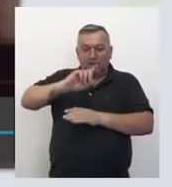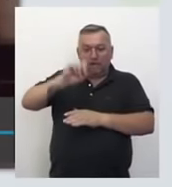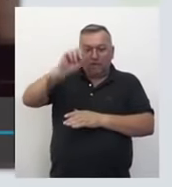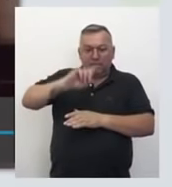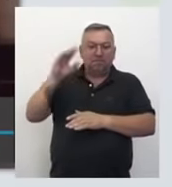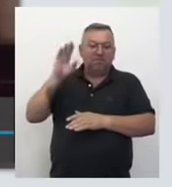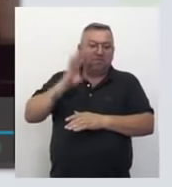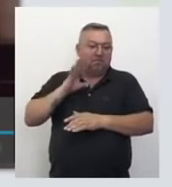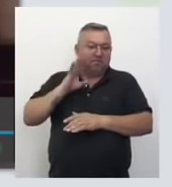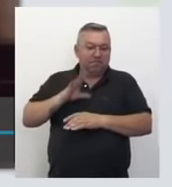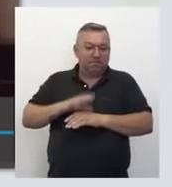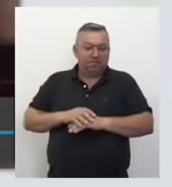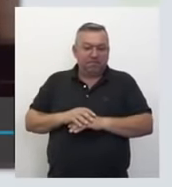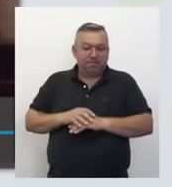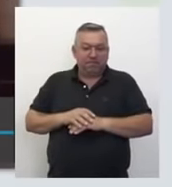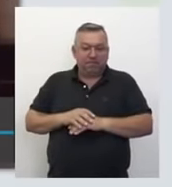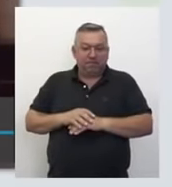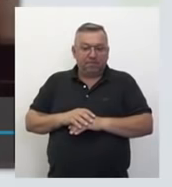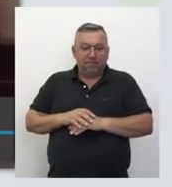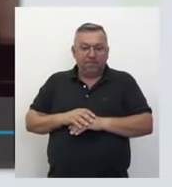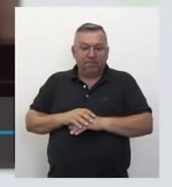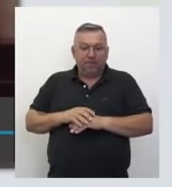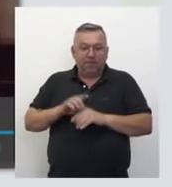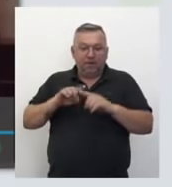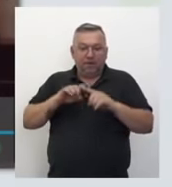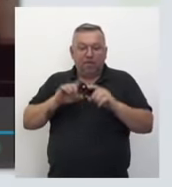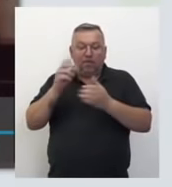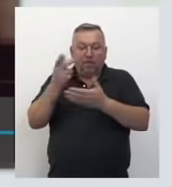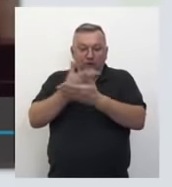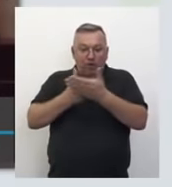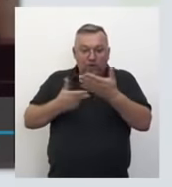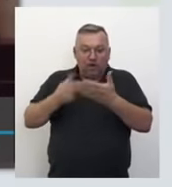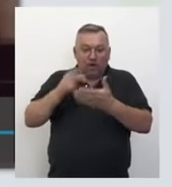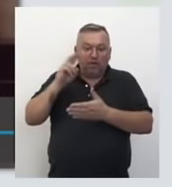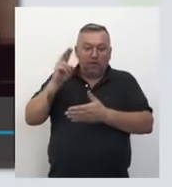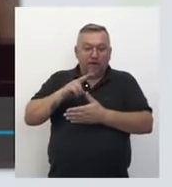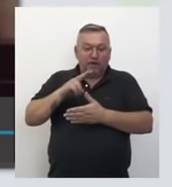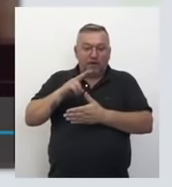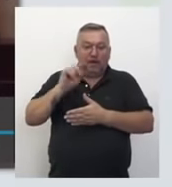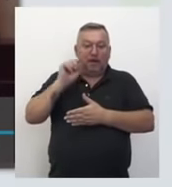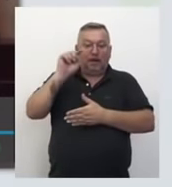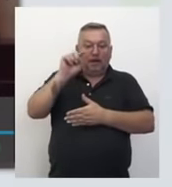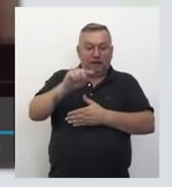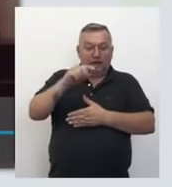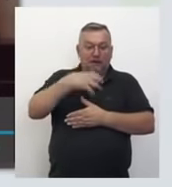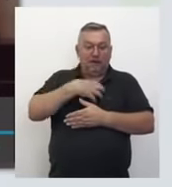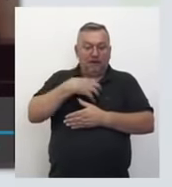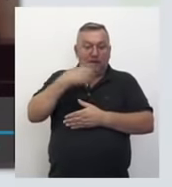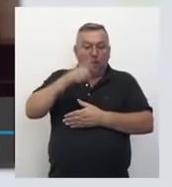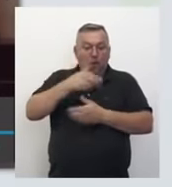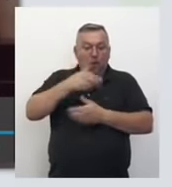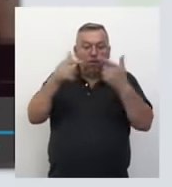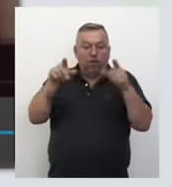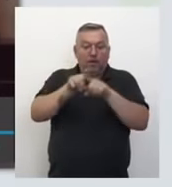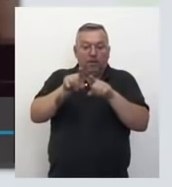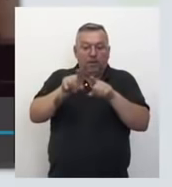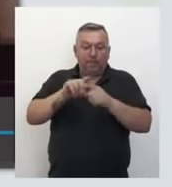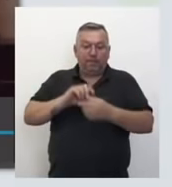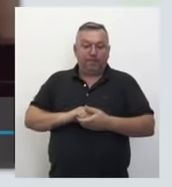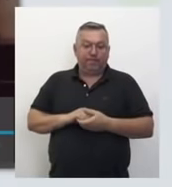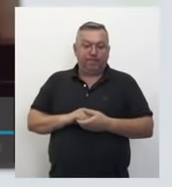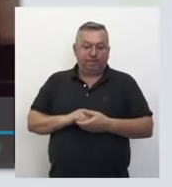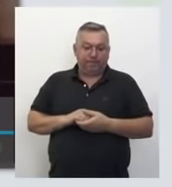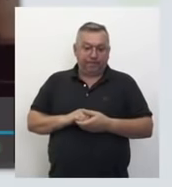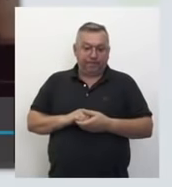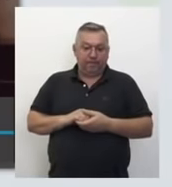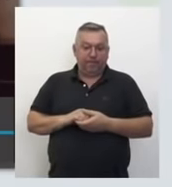muito legal. Eu vou cortar um pouco para dentro do desenho para inserir ele dessa outra cor, para deixar o projeto